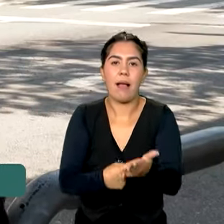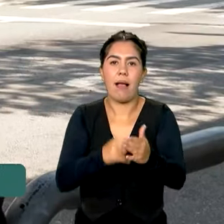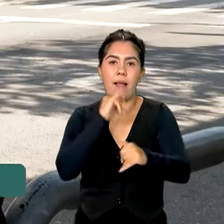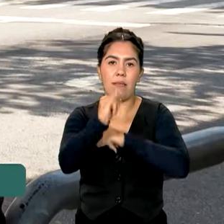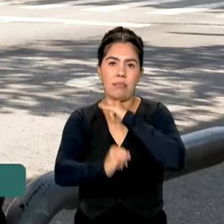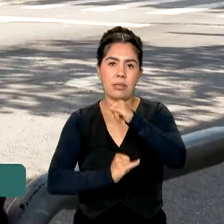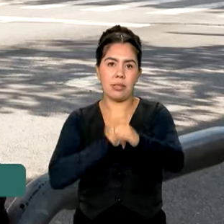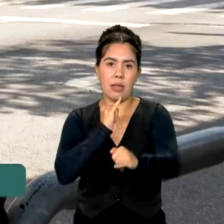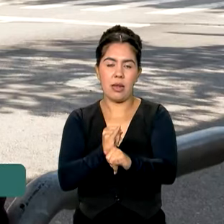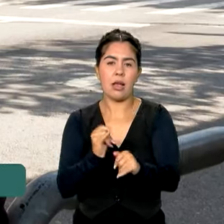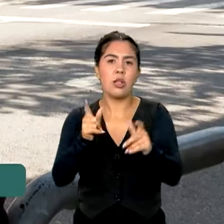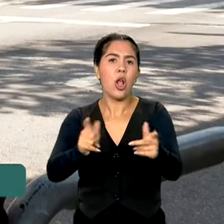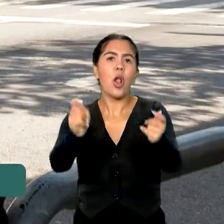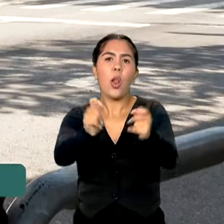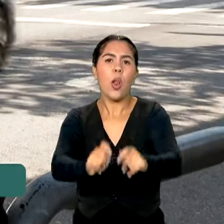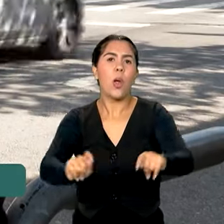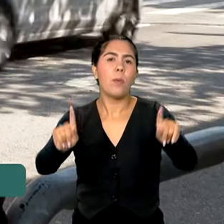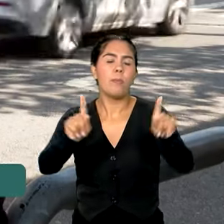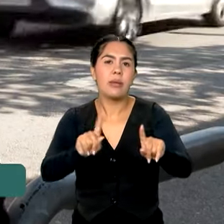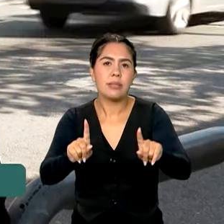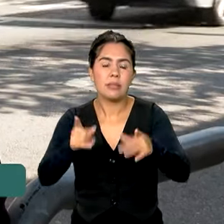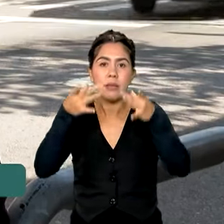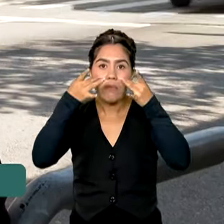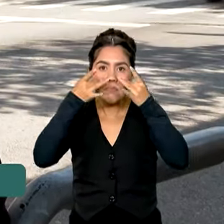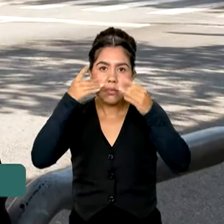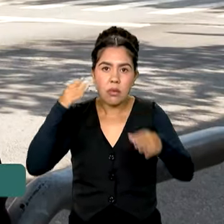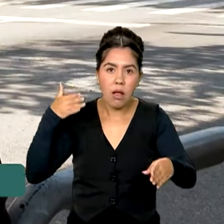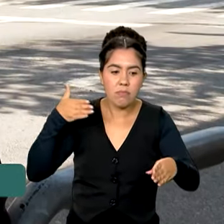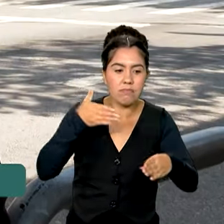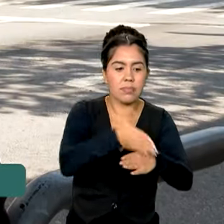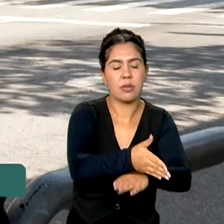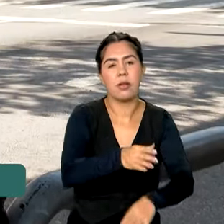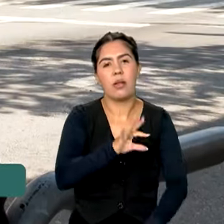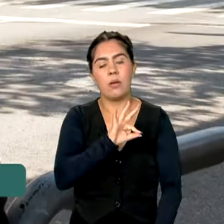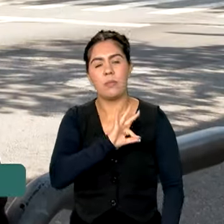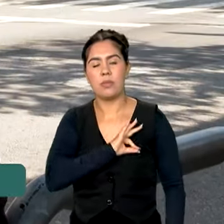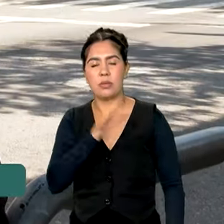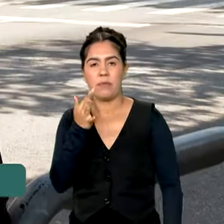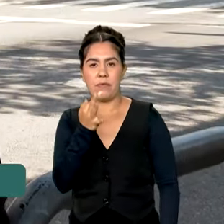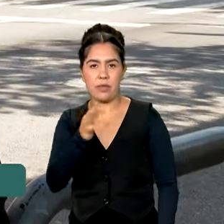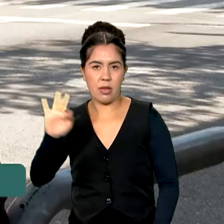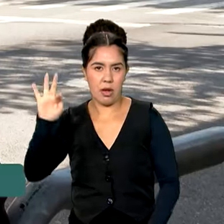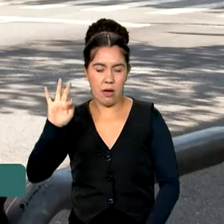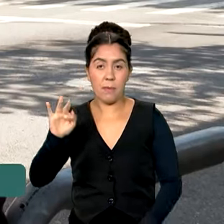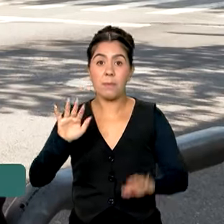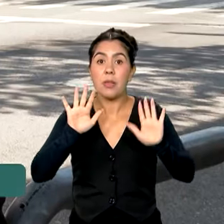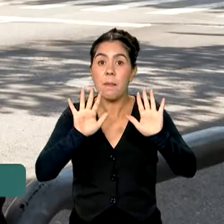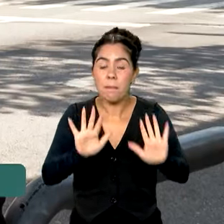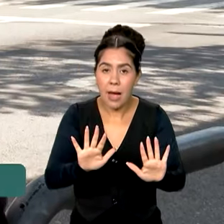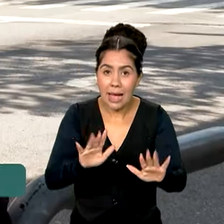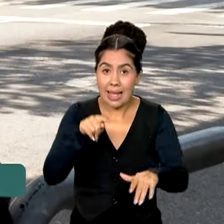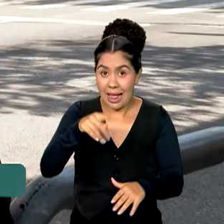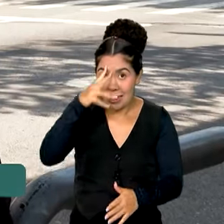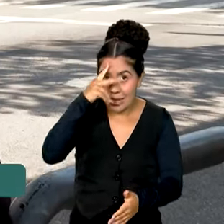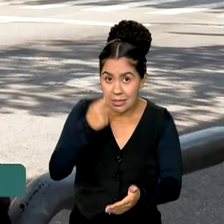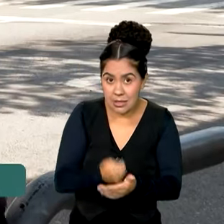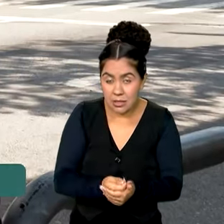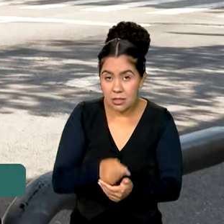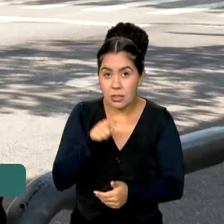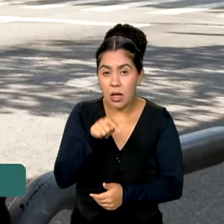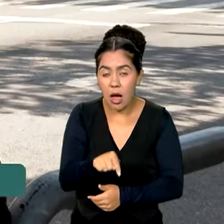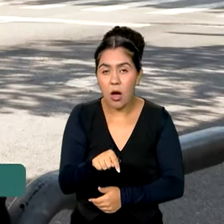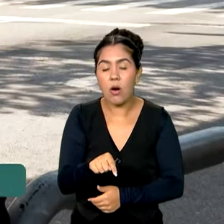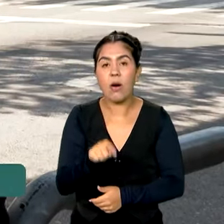sem a necessidade de comparecer imediatamente a um posto da Polícia Federal. Mas, por enquanto, essa medida medida vale